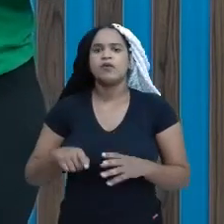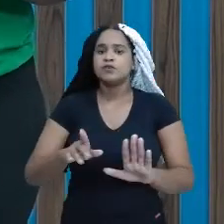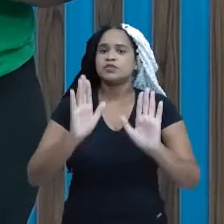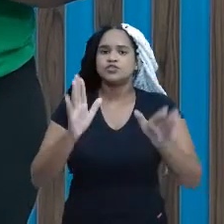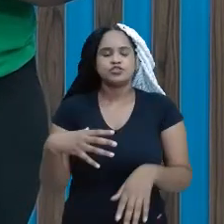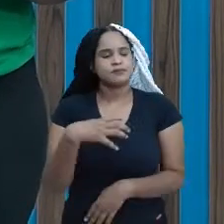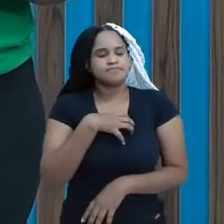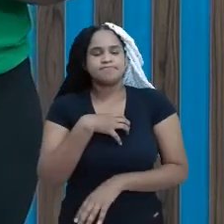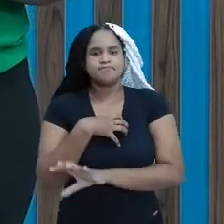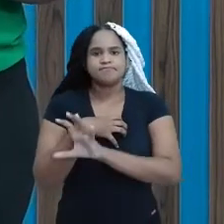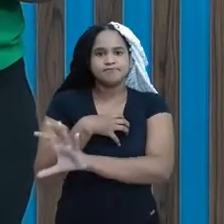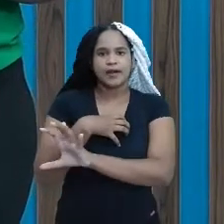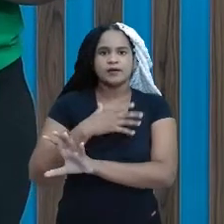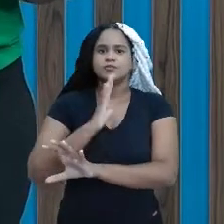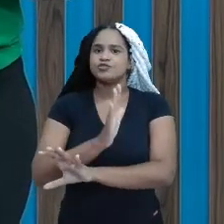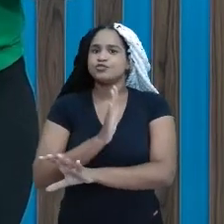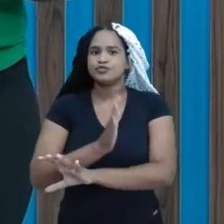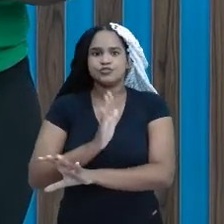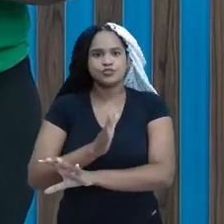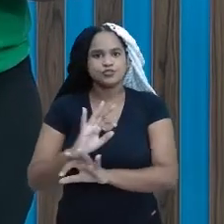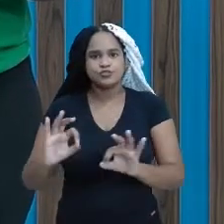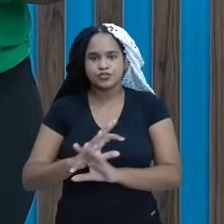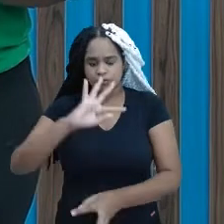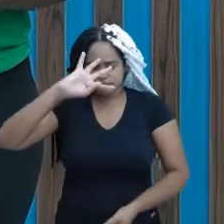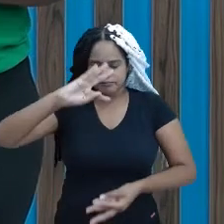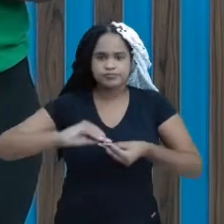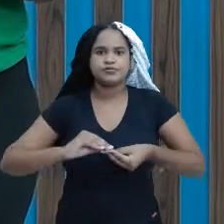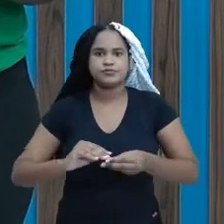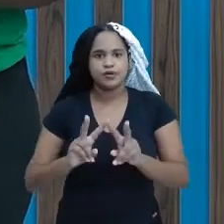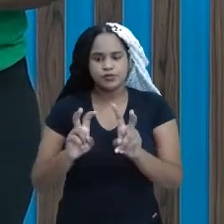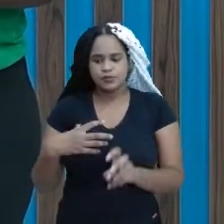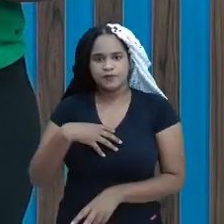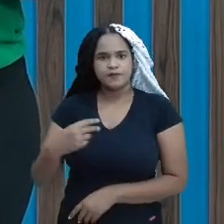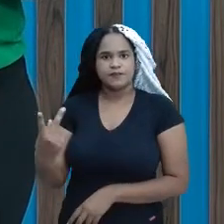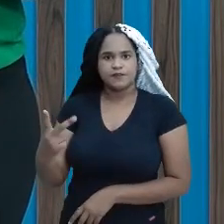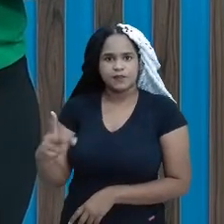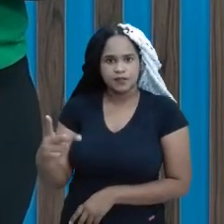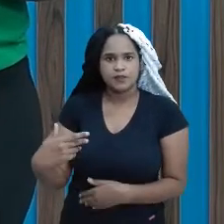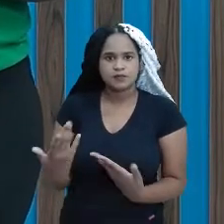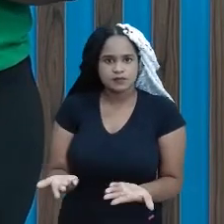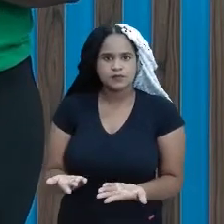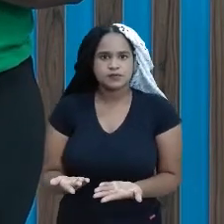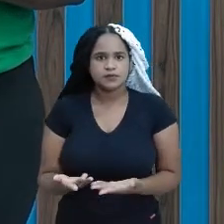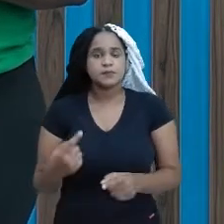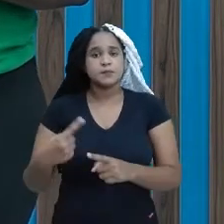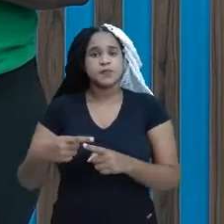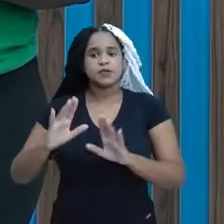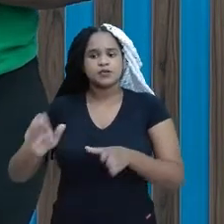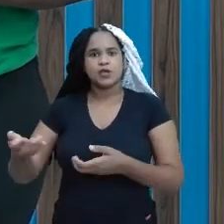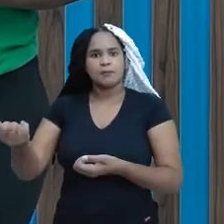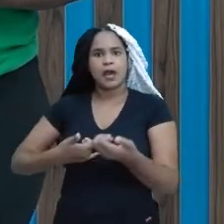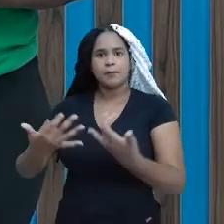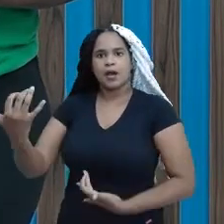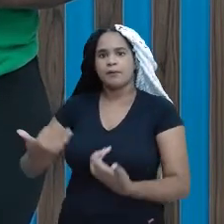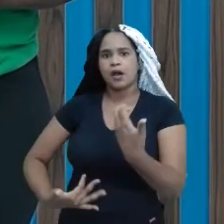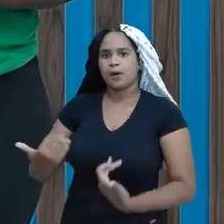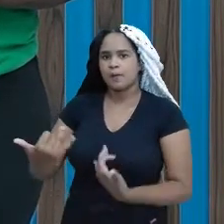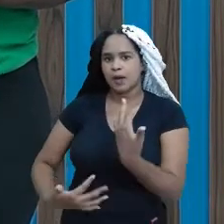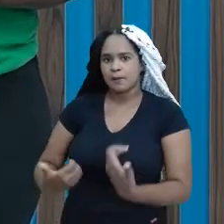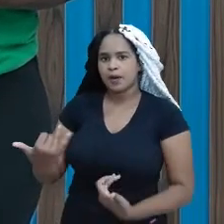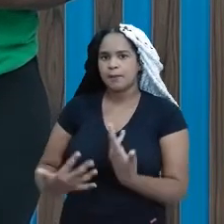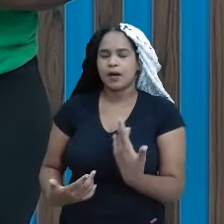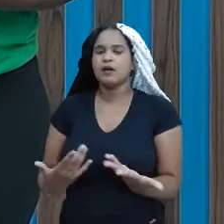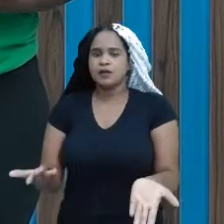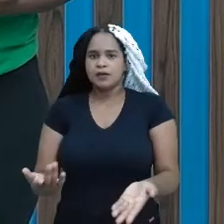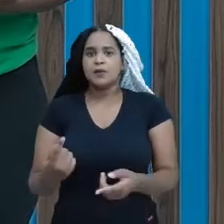mais perto da realidade, do que está acontecendo com o seu filho, que ele está trazendo da escola para você, porque